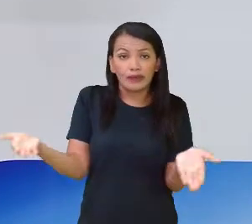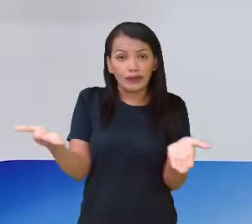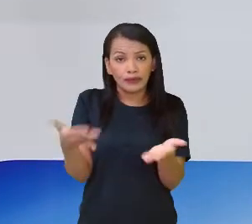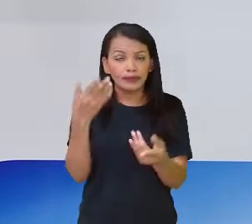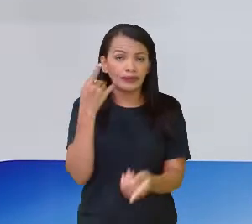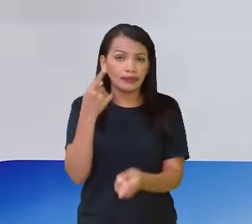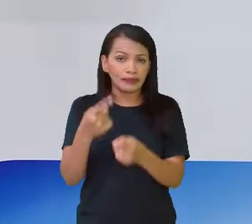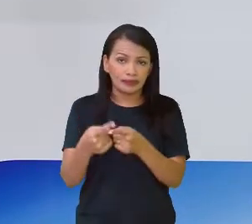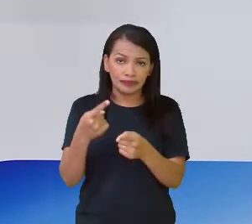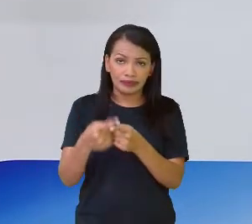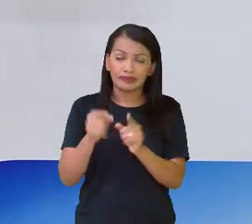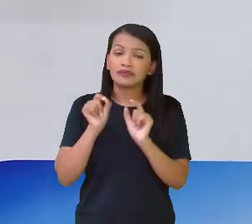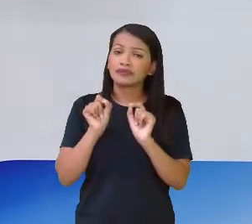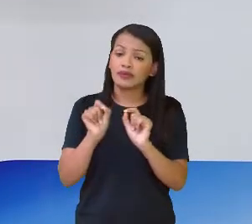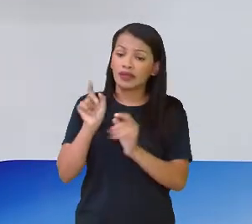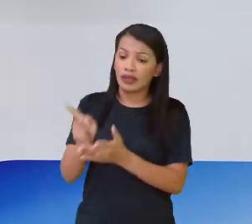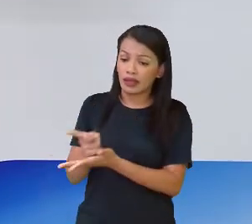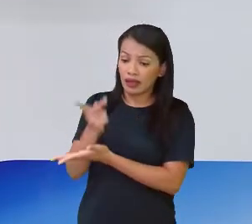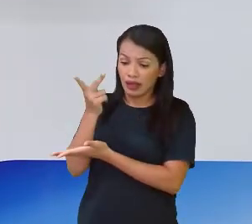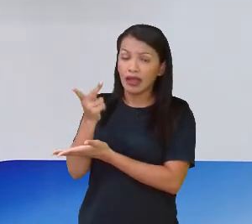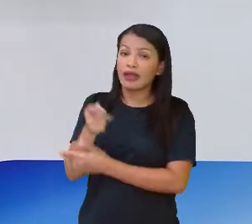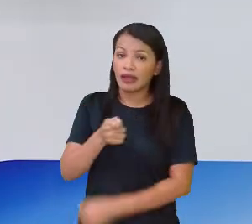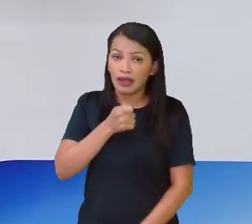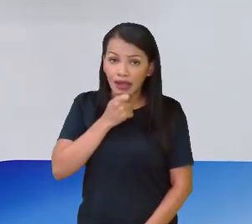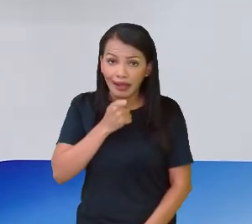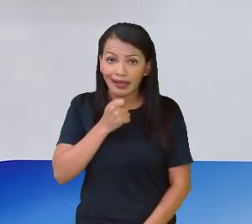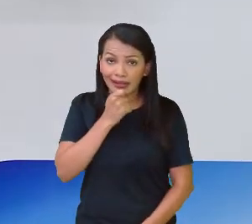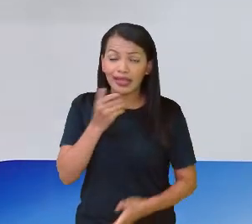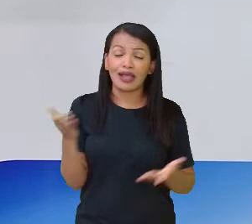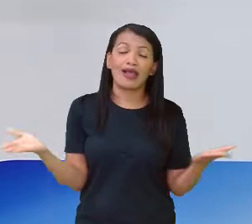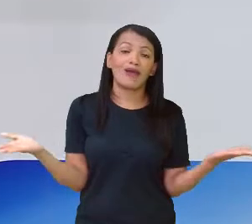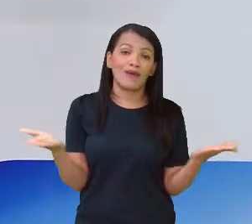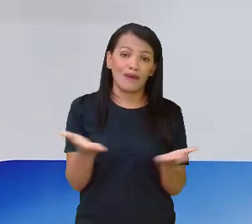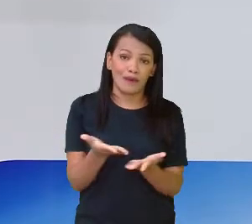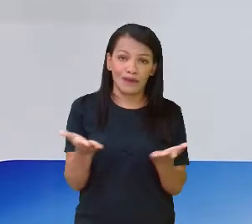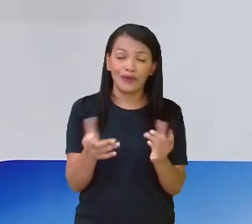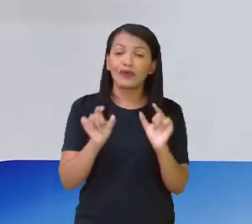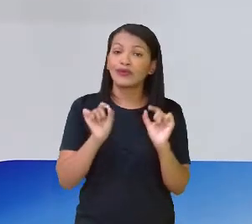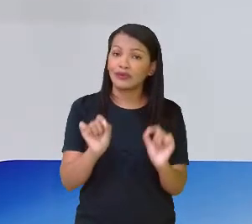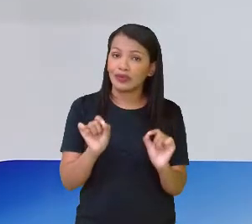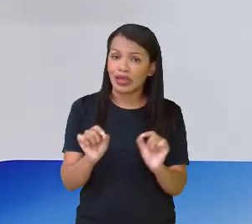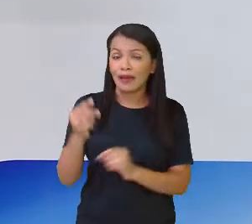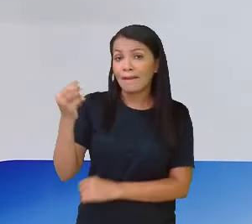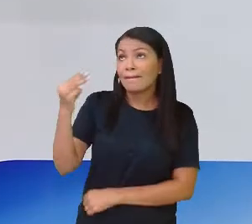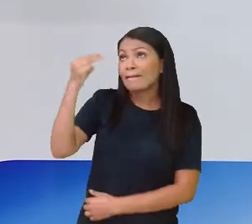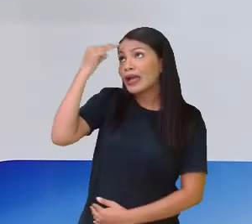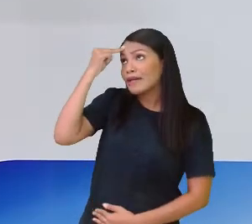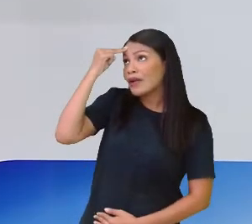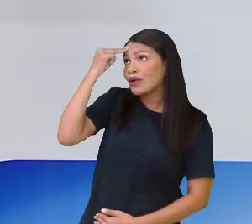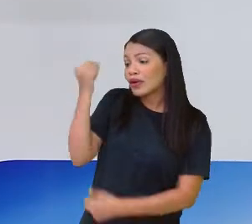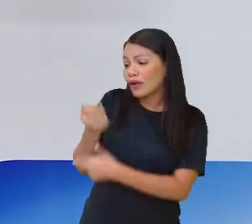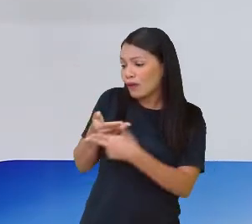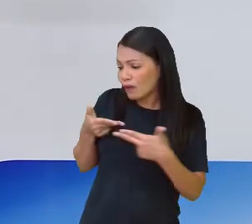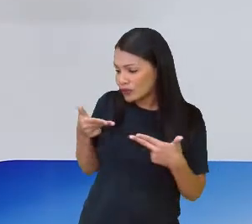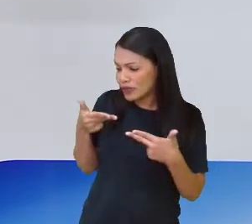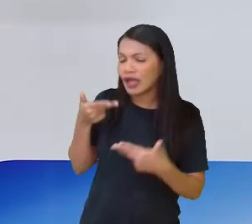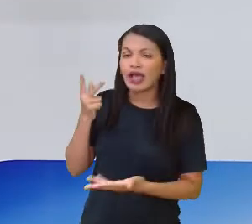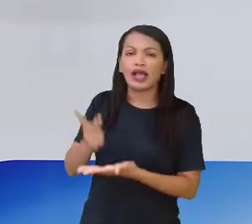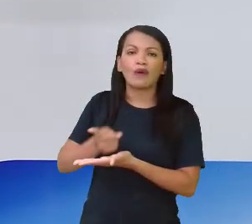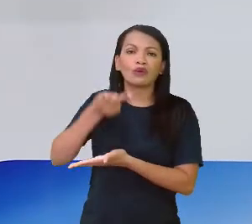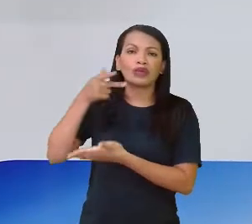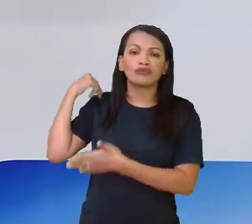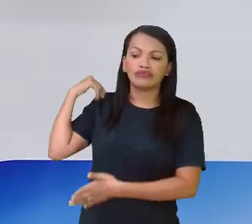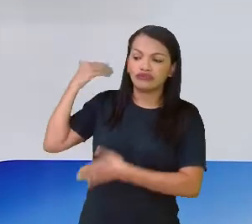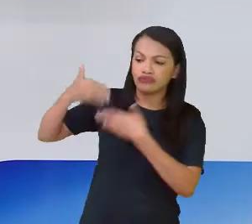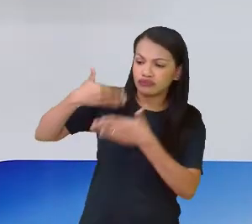quê? Muito do que acontece ainda hoje vem por conta de memórias, coisas que aconteceram no